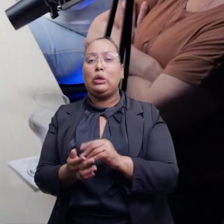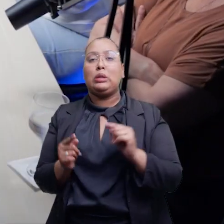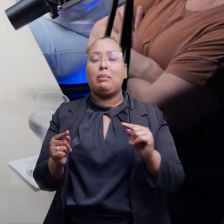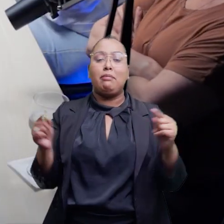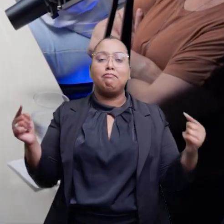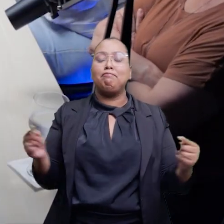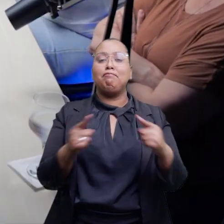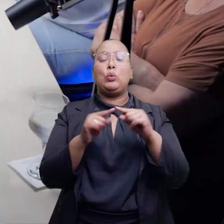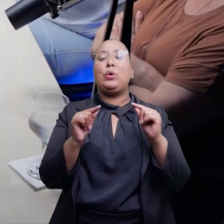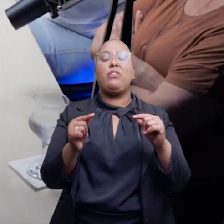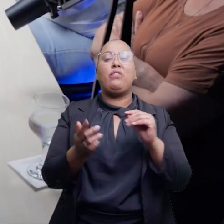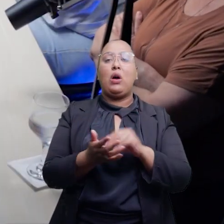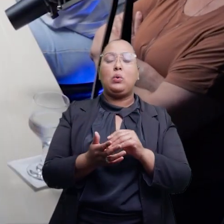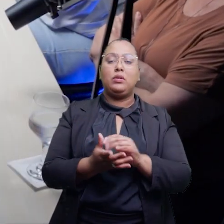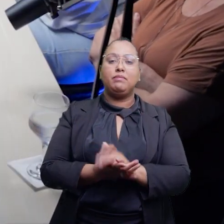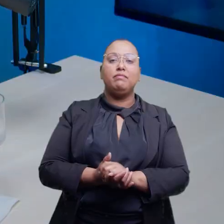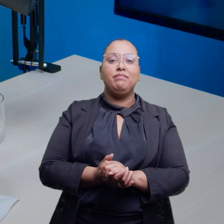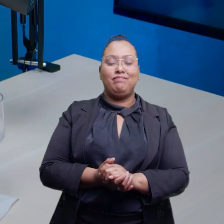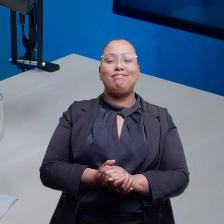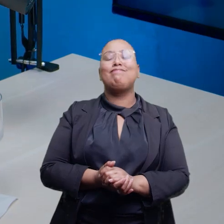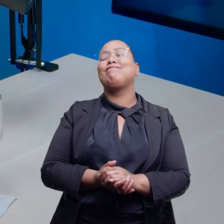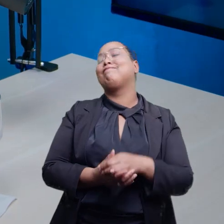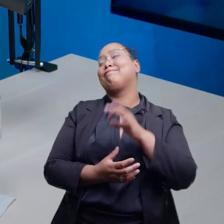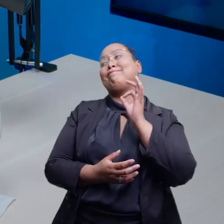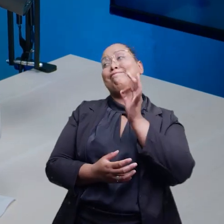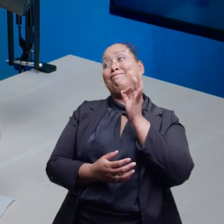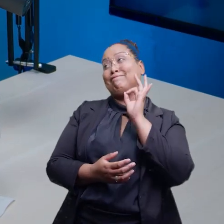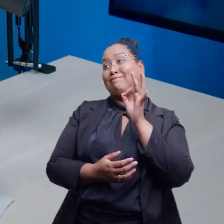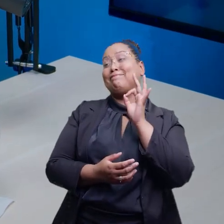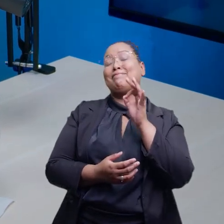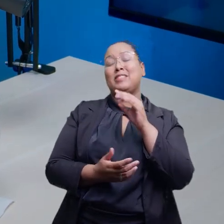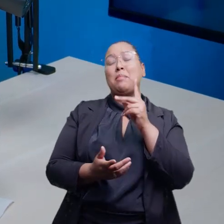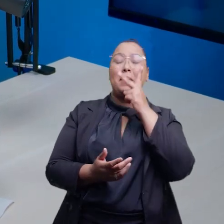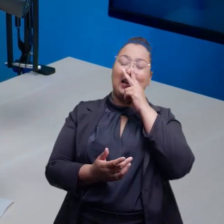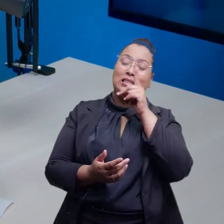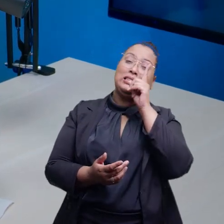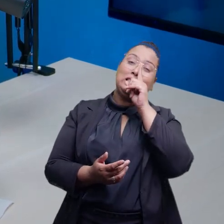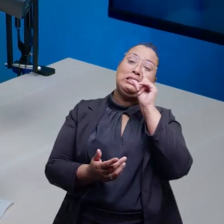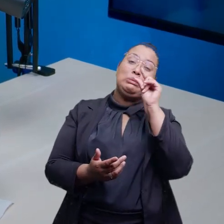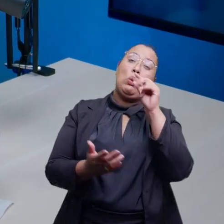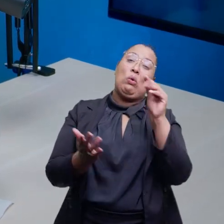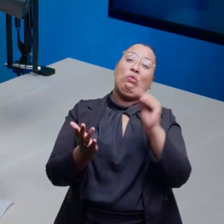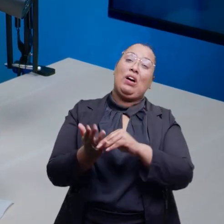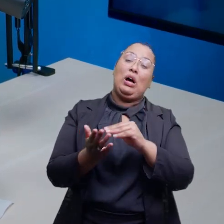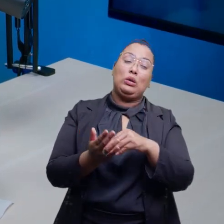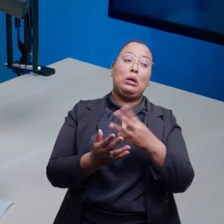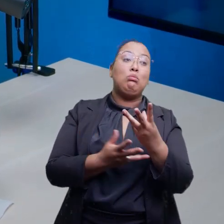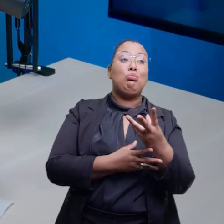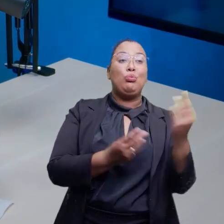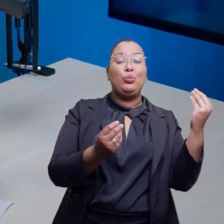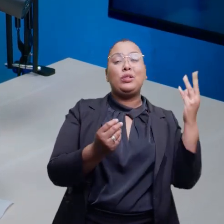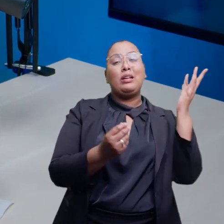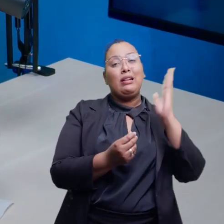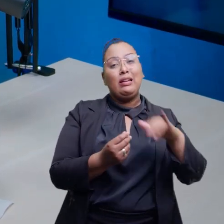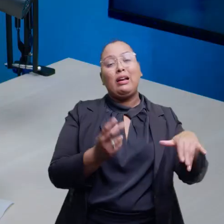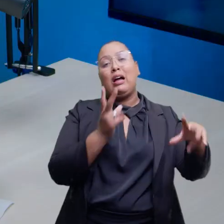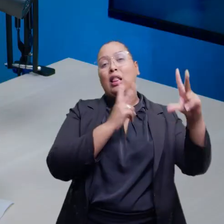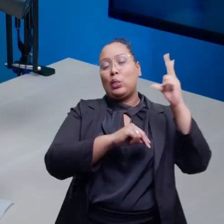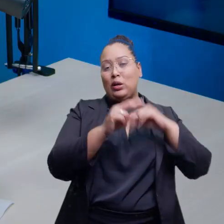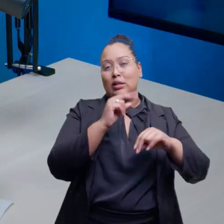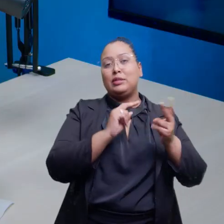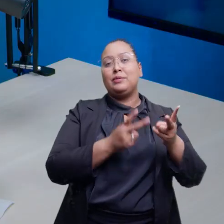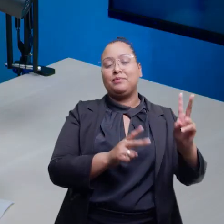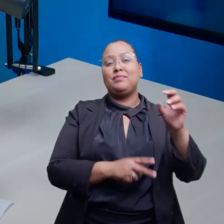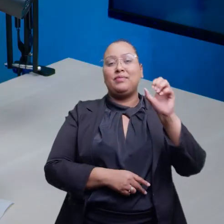fazer esse match? O famoso a conta não fecha, né? A gente tem bastante crianças e adolescentes